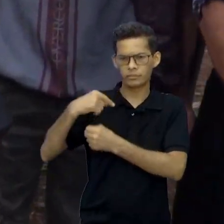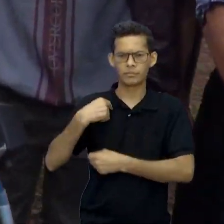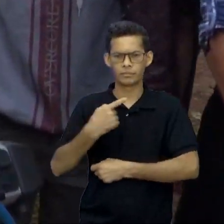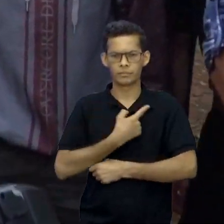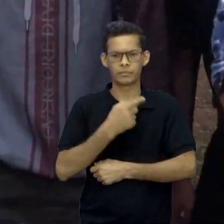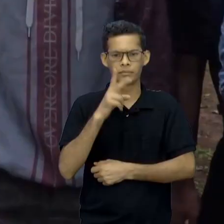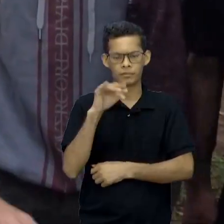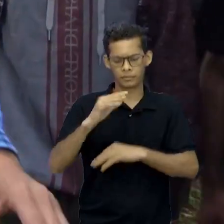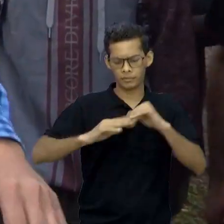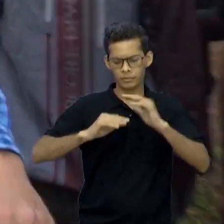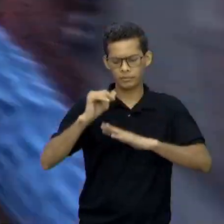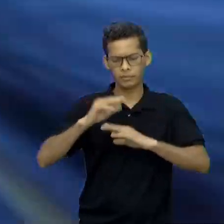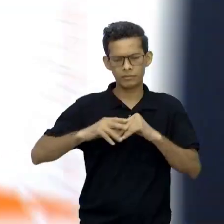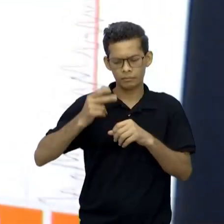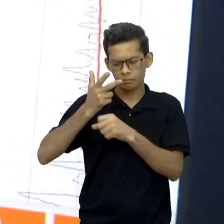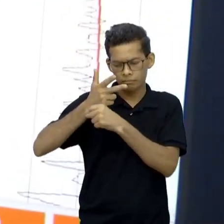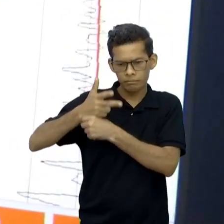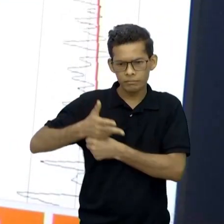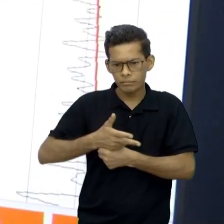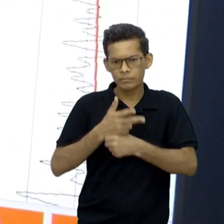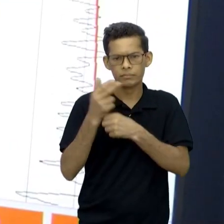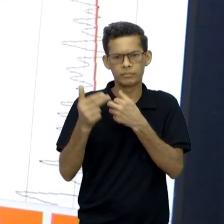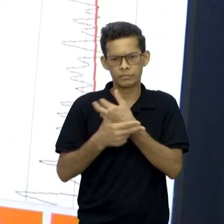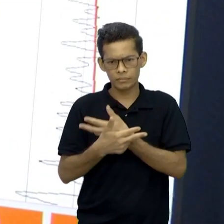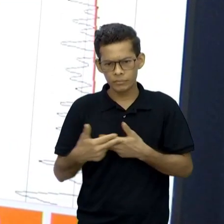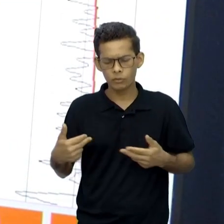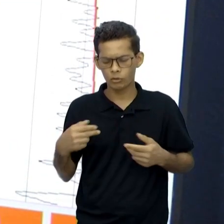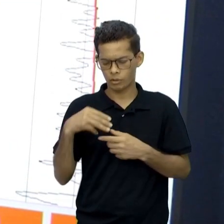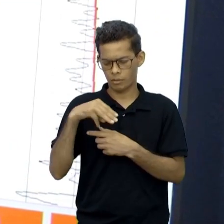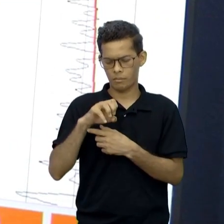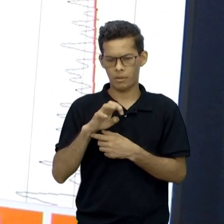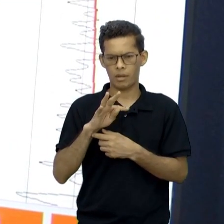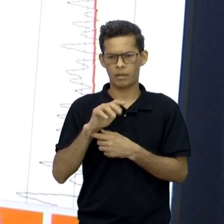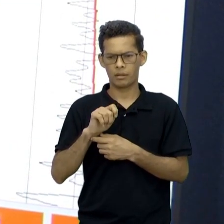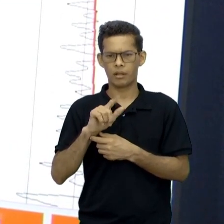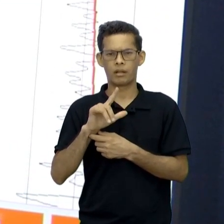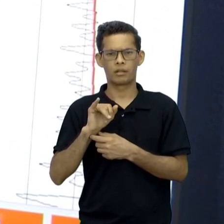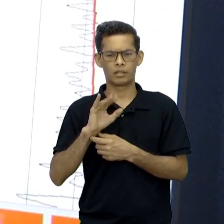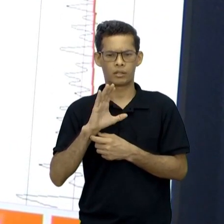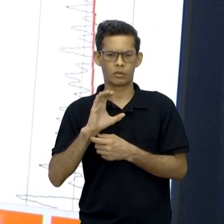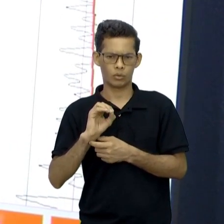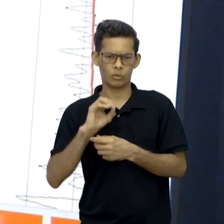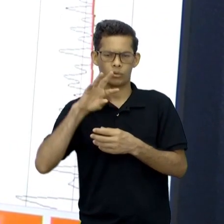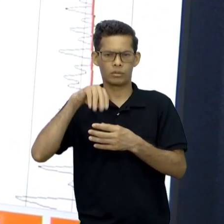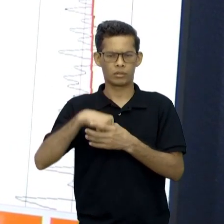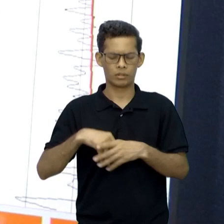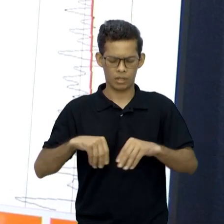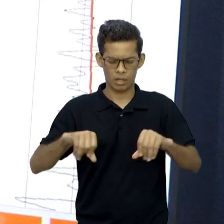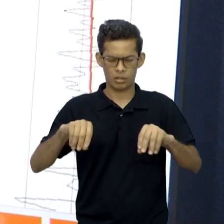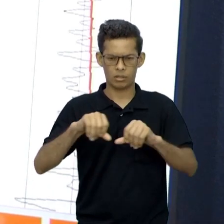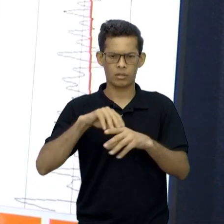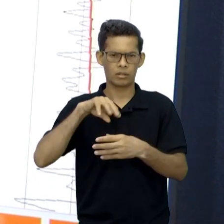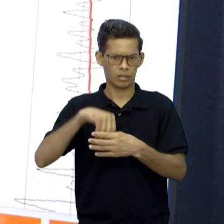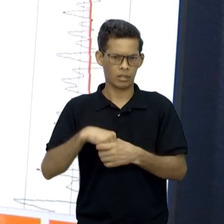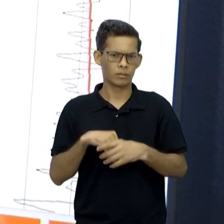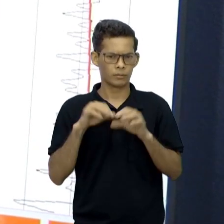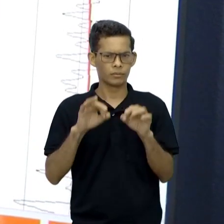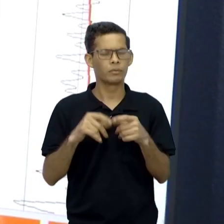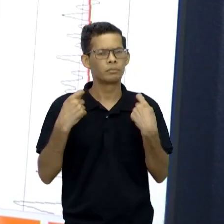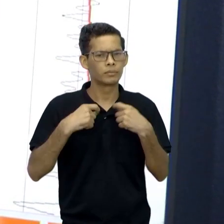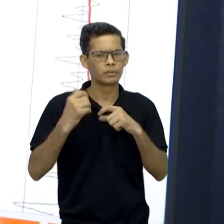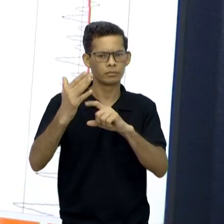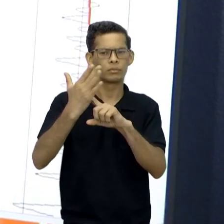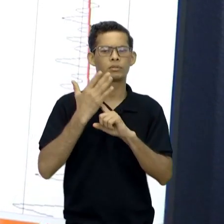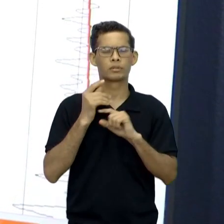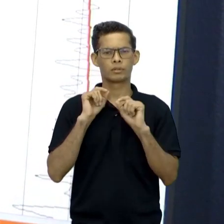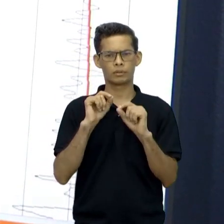alguns alvos, que são alvos metálicos no subsolo. Pra ver Essas a diferença. anomalias, já foi falado, tem que dar uma hipérbole